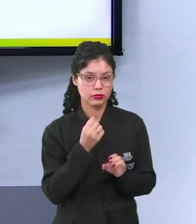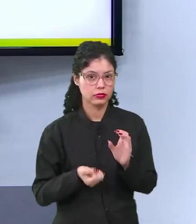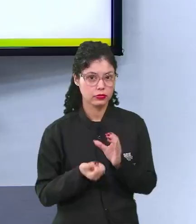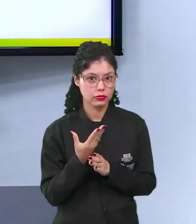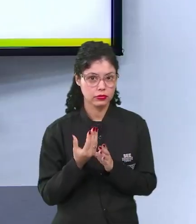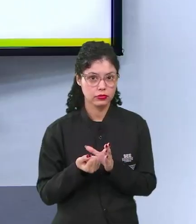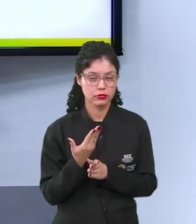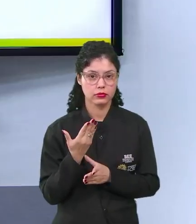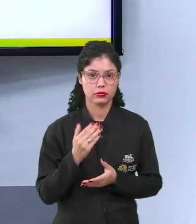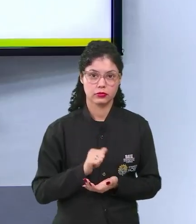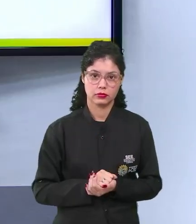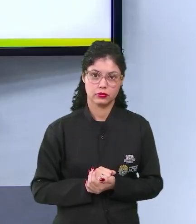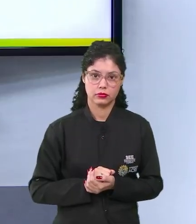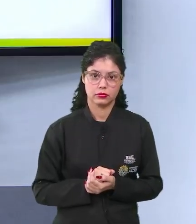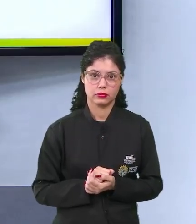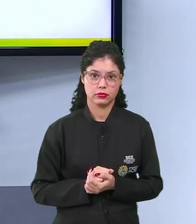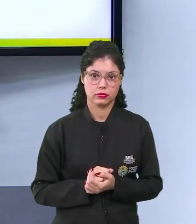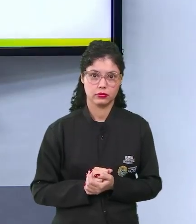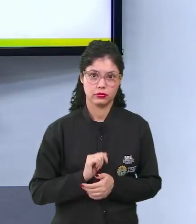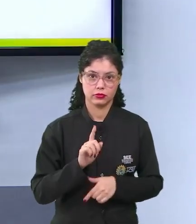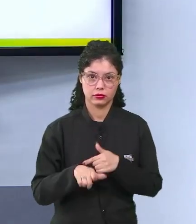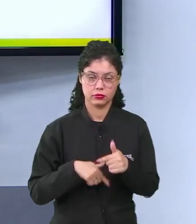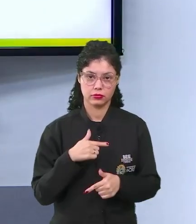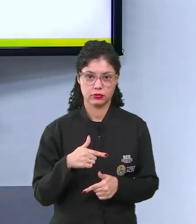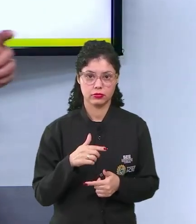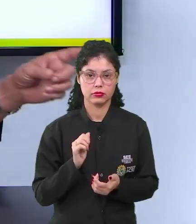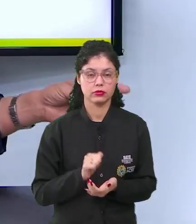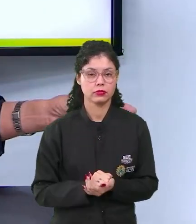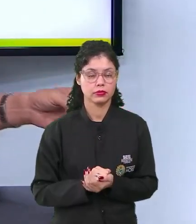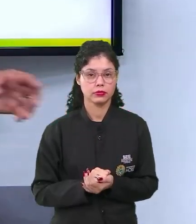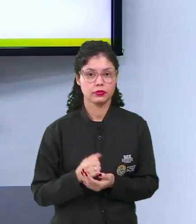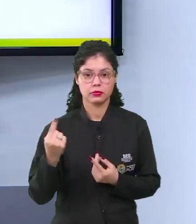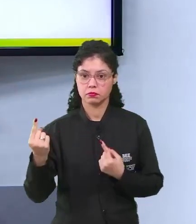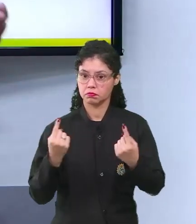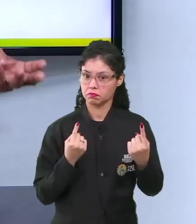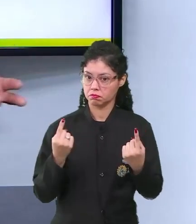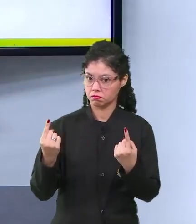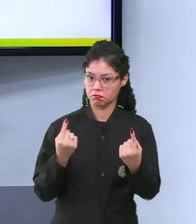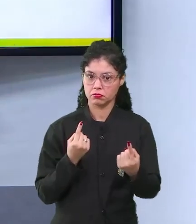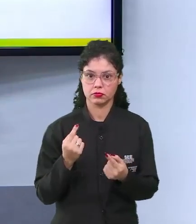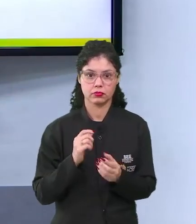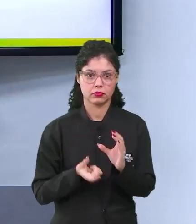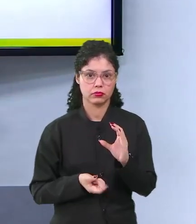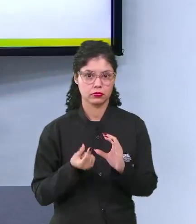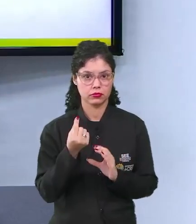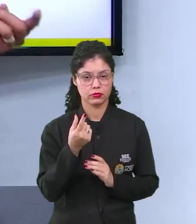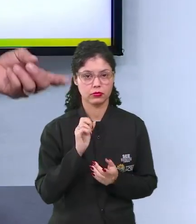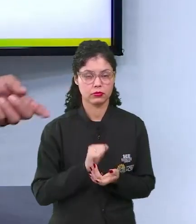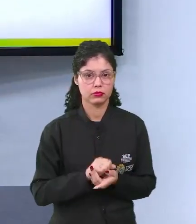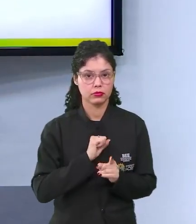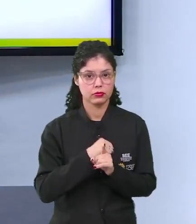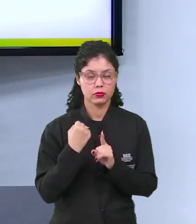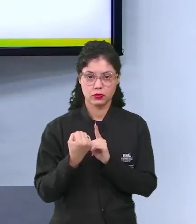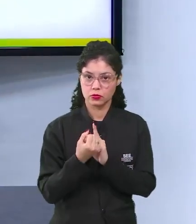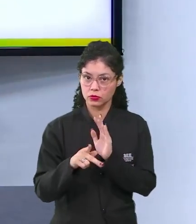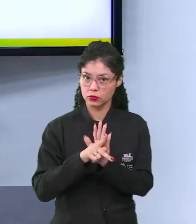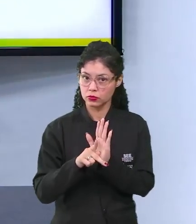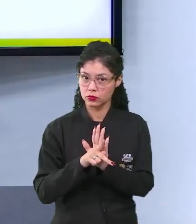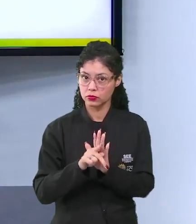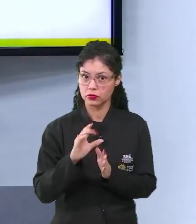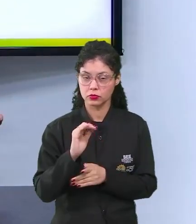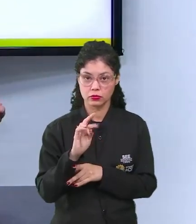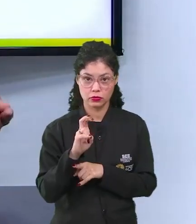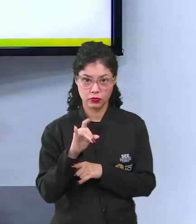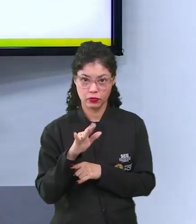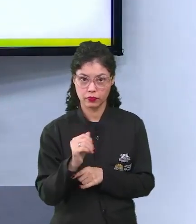produz iPhone são os trabalhadores. Seja qual for, em capitalismo, em socialismo, em comunismo,